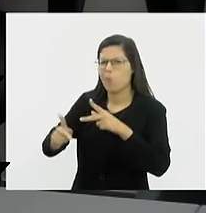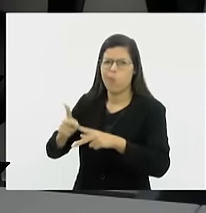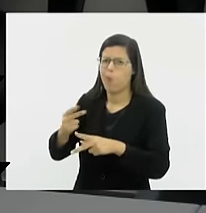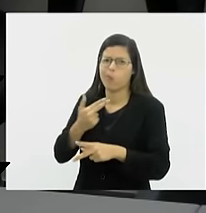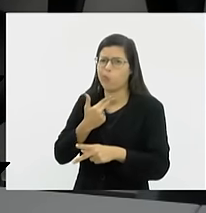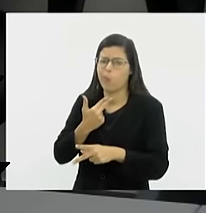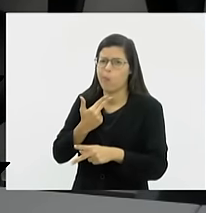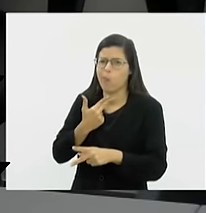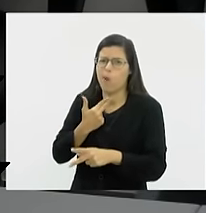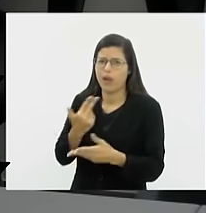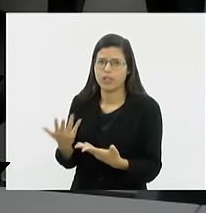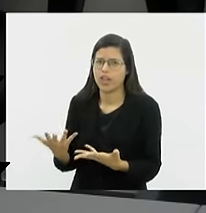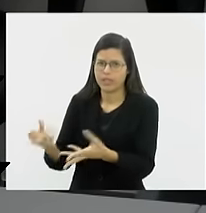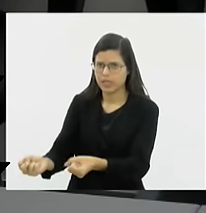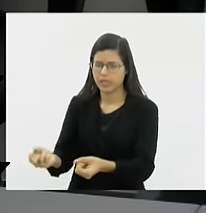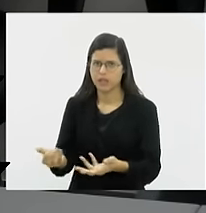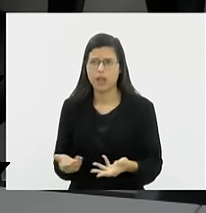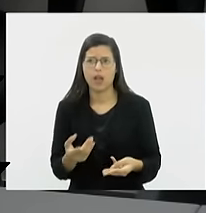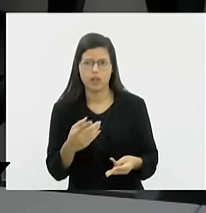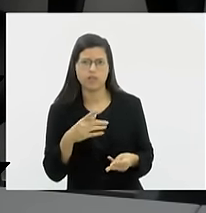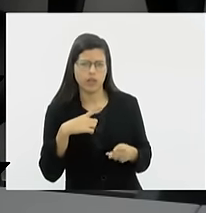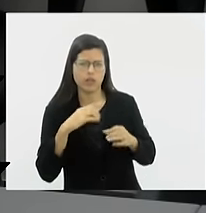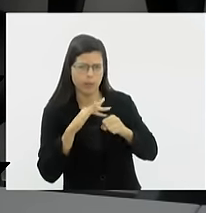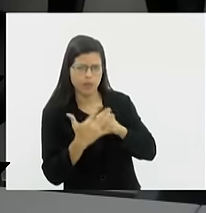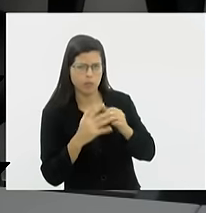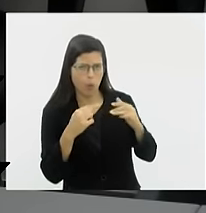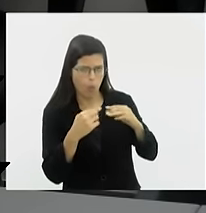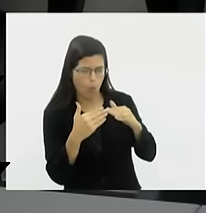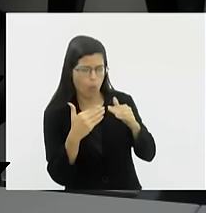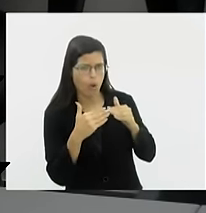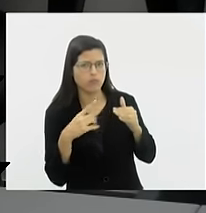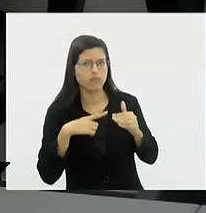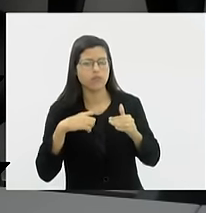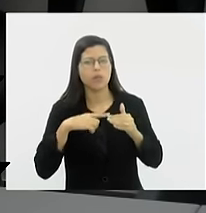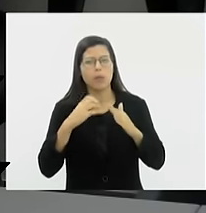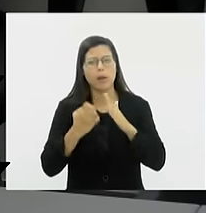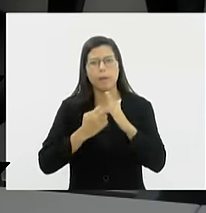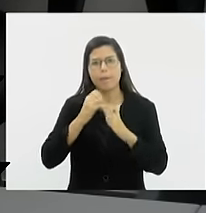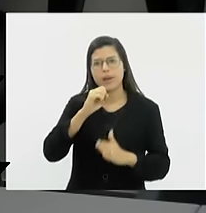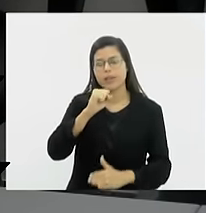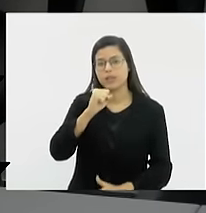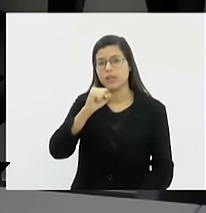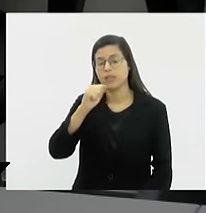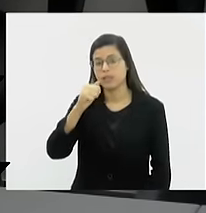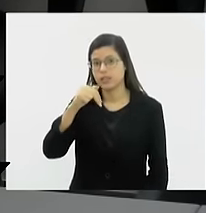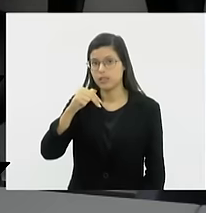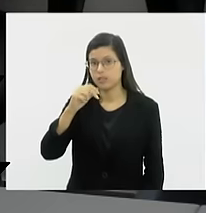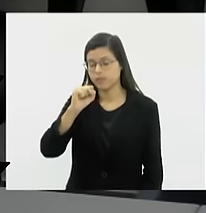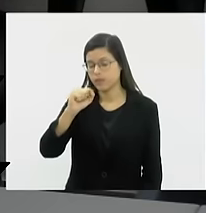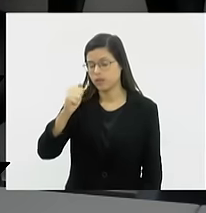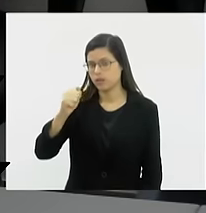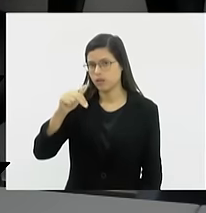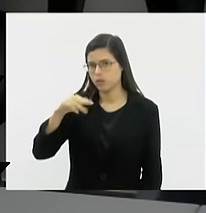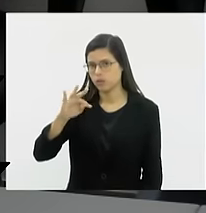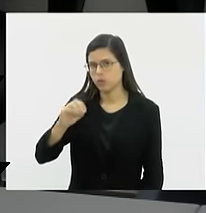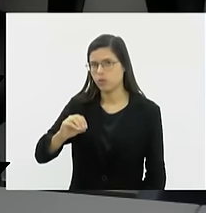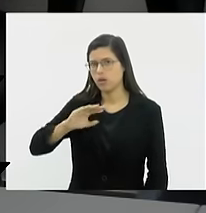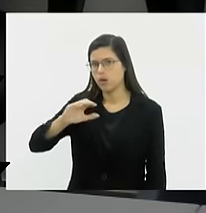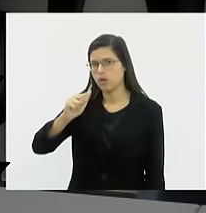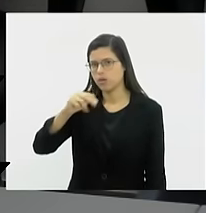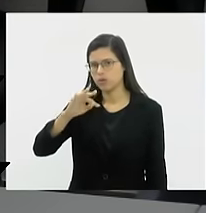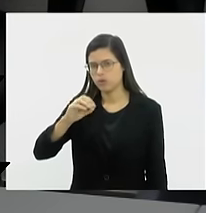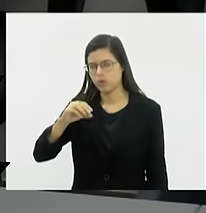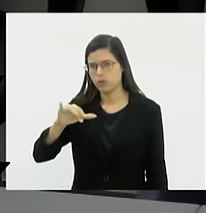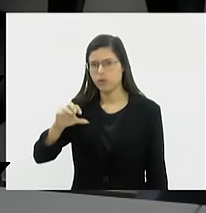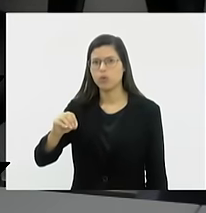a pandemia, eu concordo. Por exemplo, tem uma empresa lá chamada Santo Antônio, que não estou aqui protegendo empresa nenhuma, pode ir lá perguntar se algum dia eu fui lá pegar